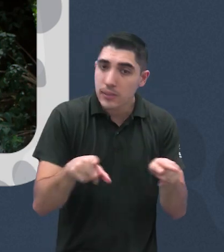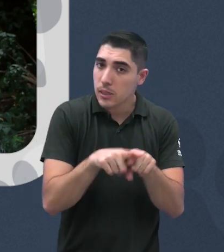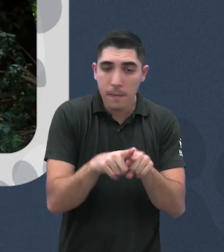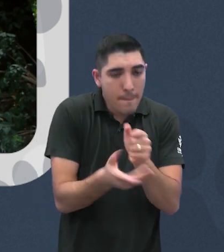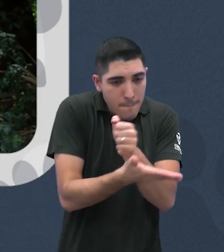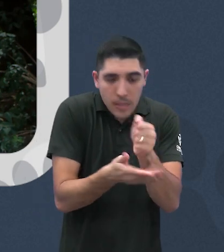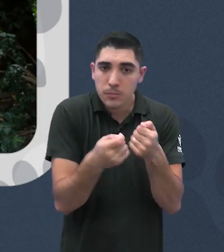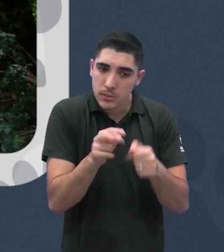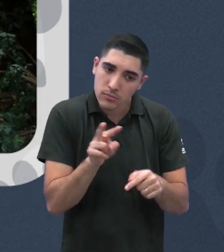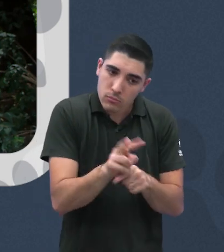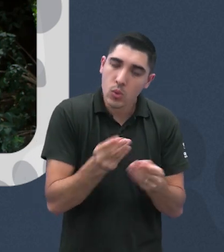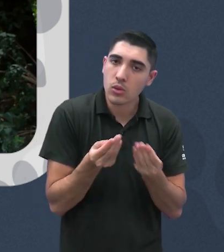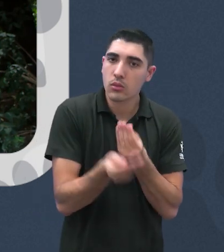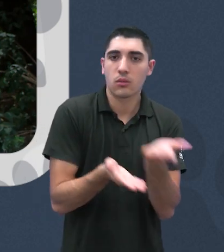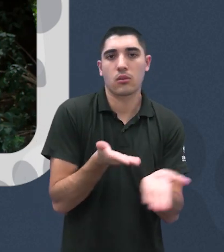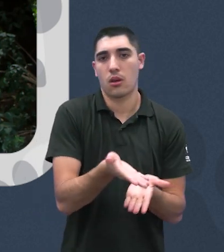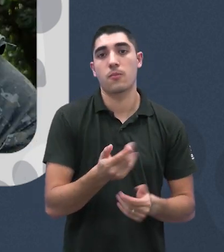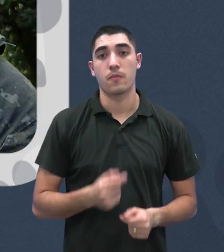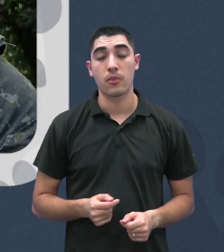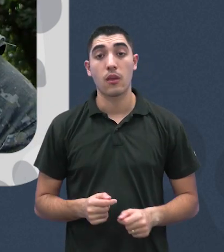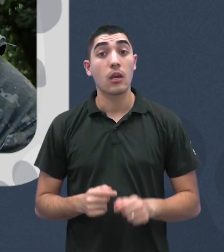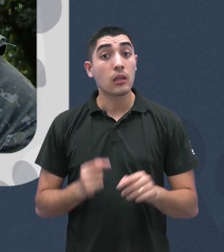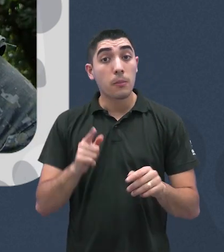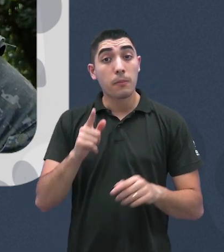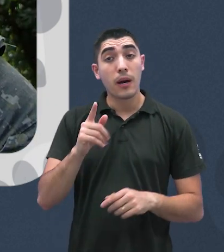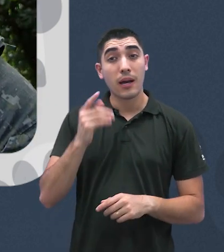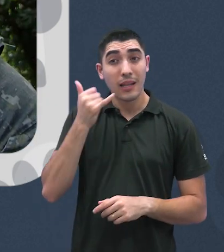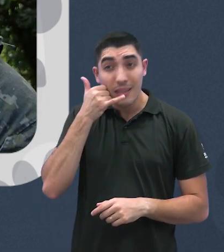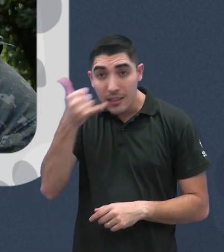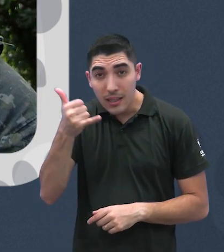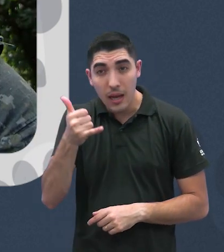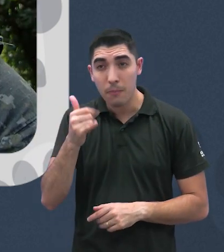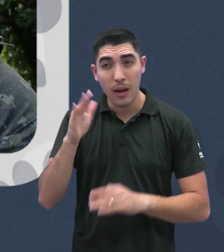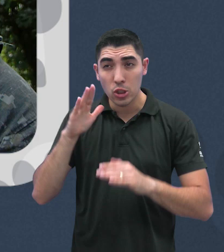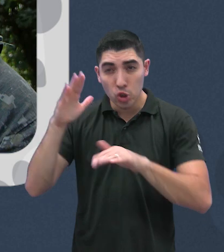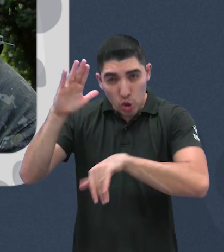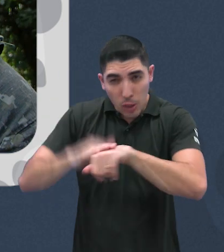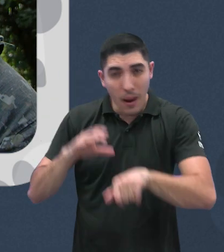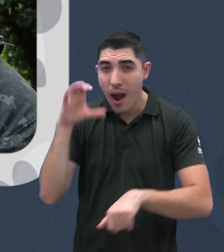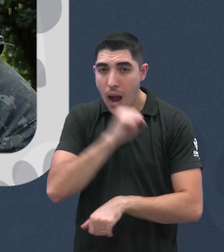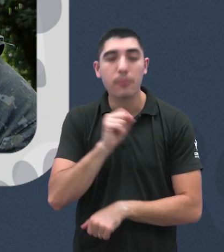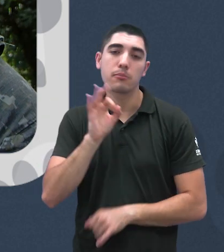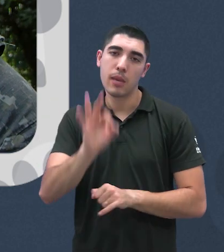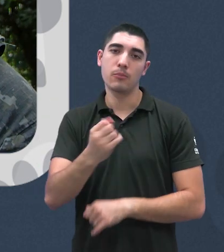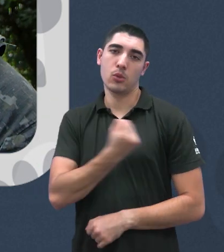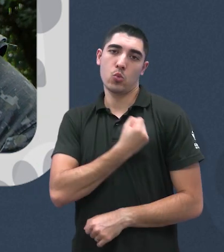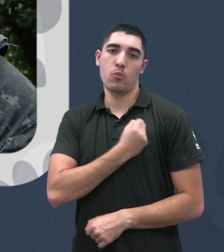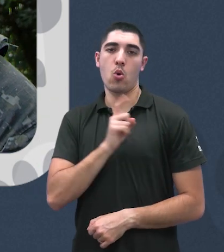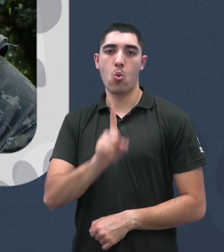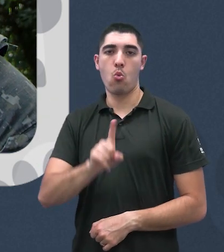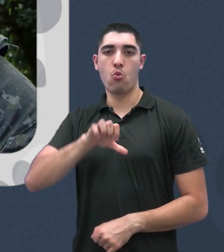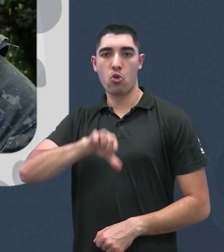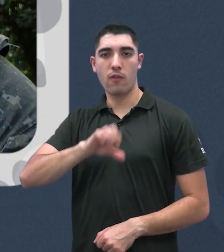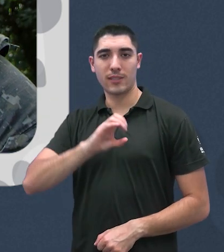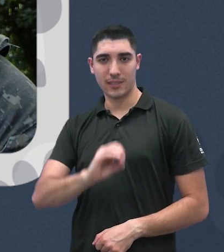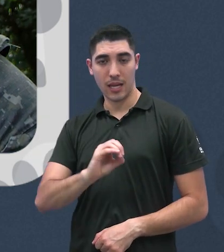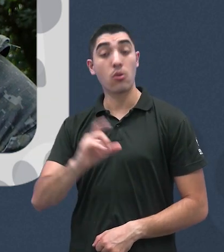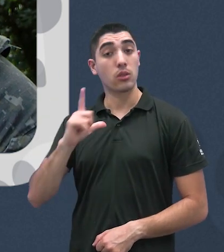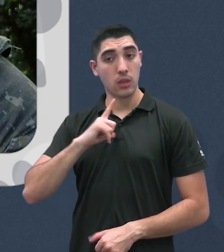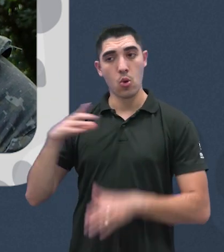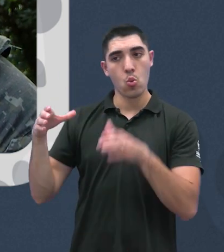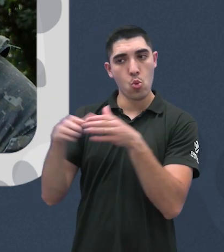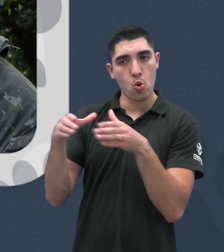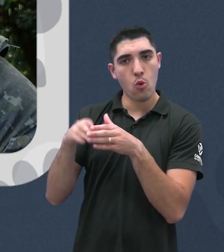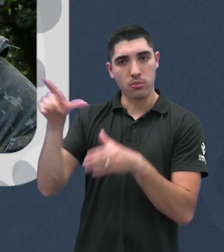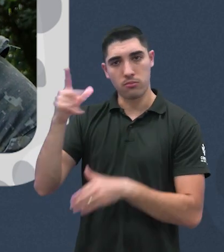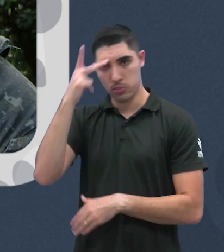o animal também tem essas necessidades. O acionamento mais rápido é via 190. Faz o 190, né? A gente tem uma equipe que fica